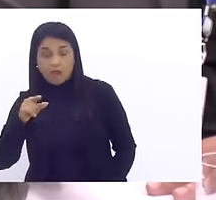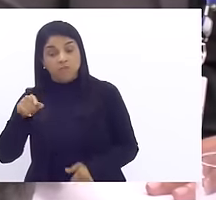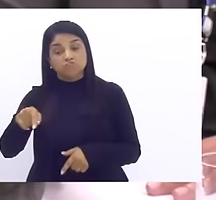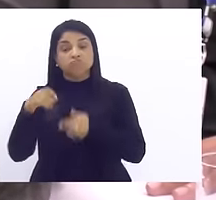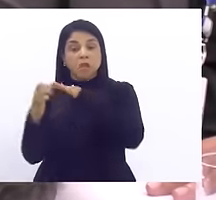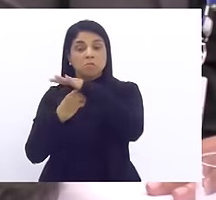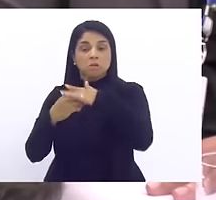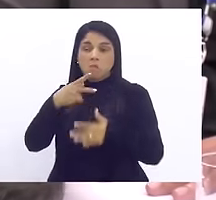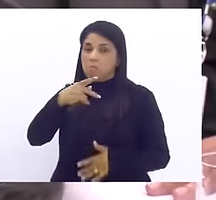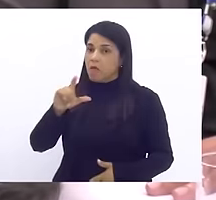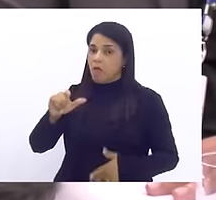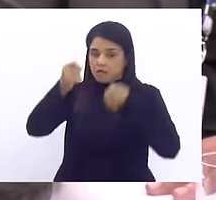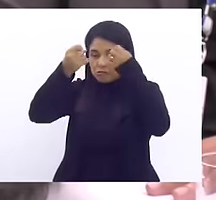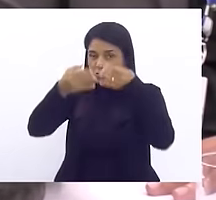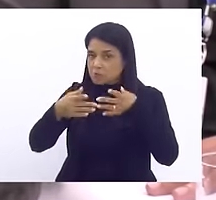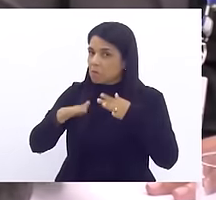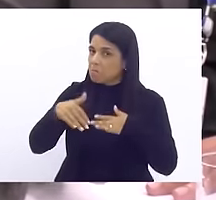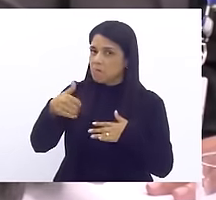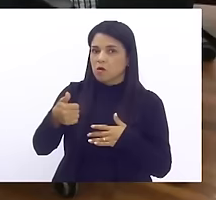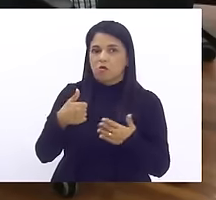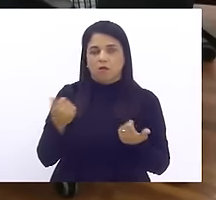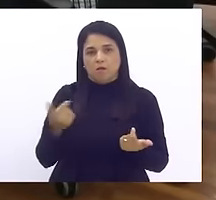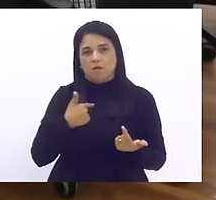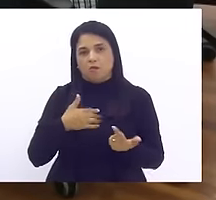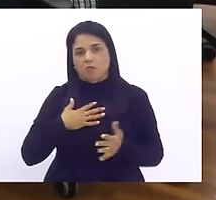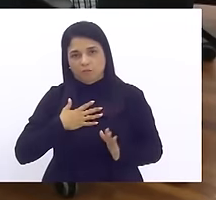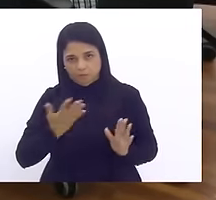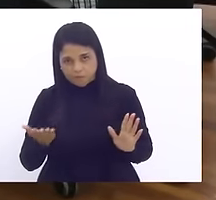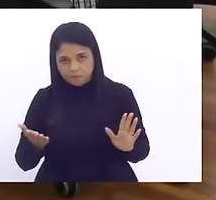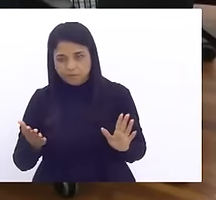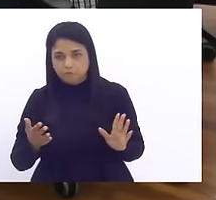pele eu recebi por dentro não há reclamação